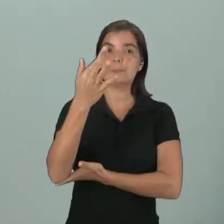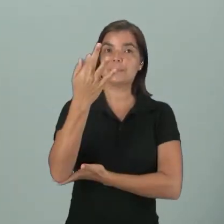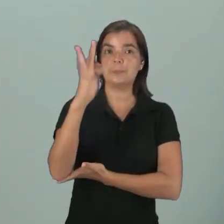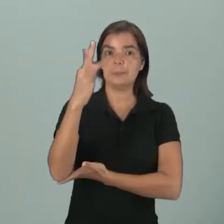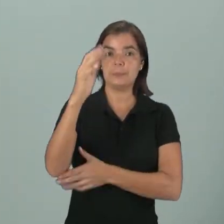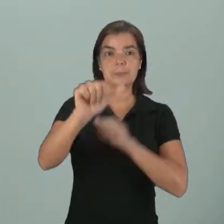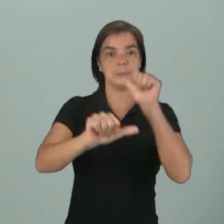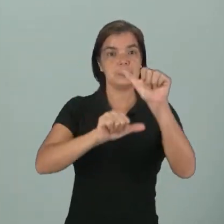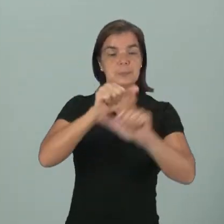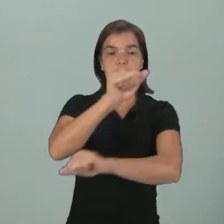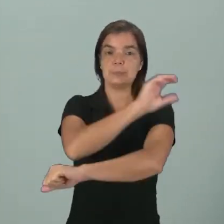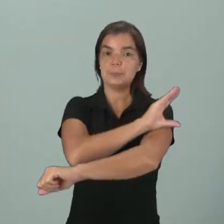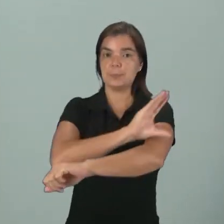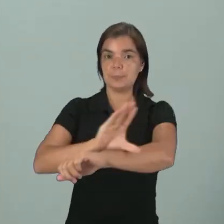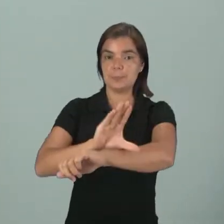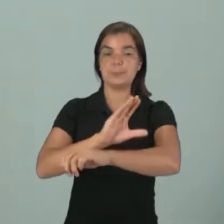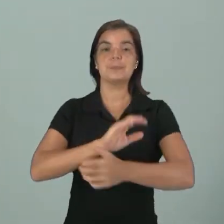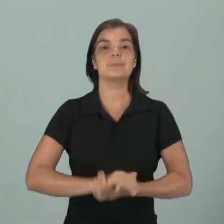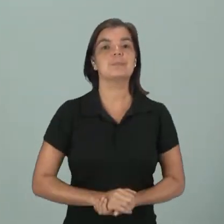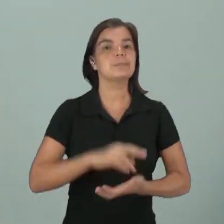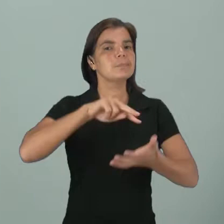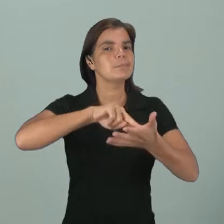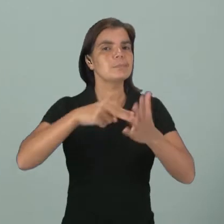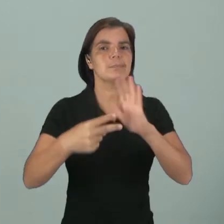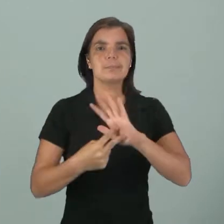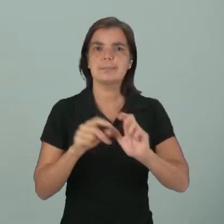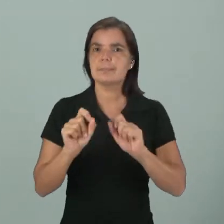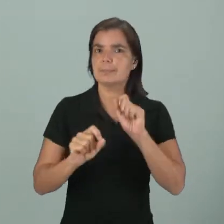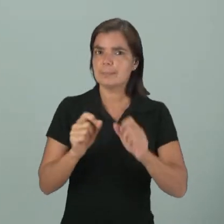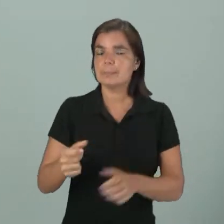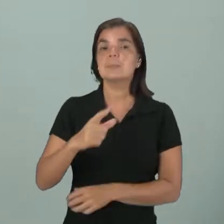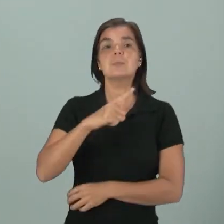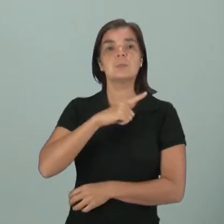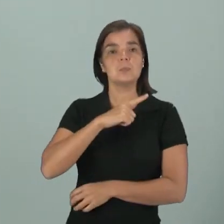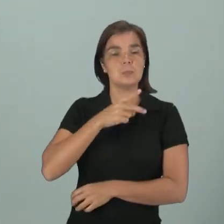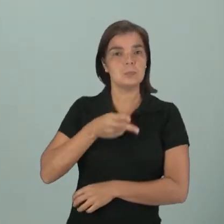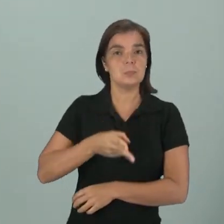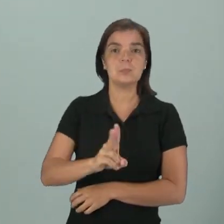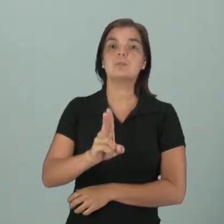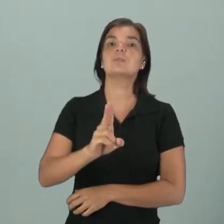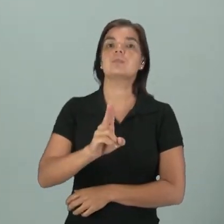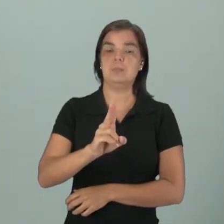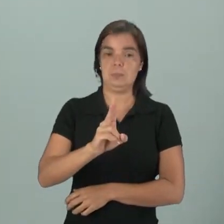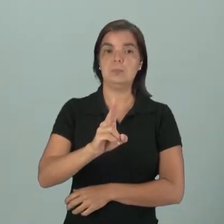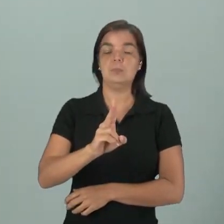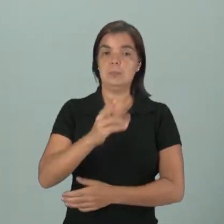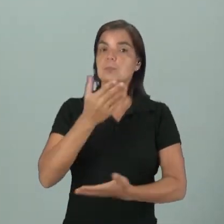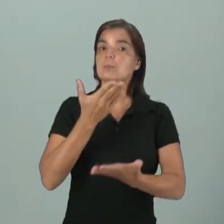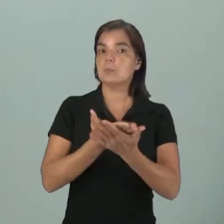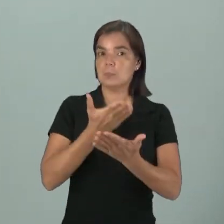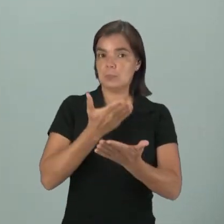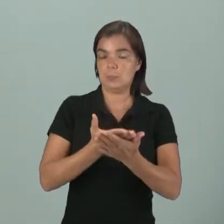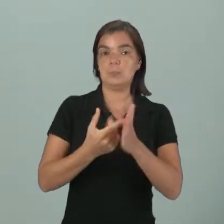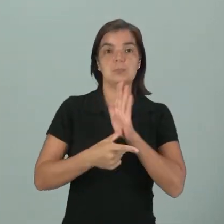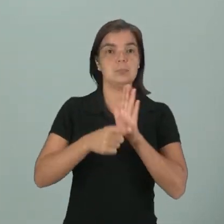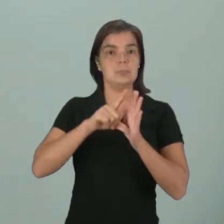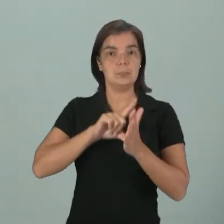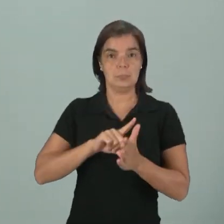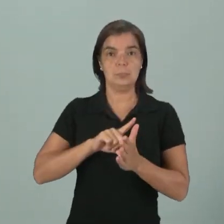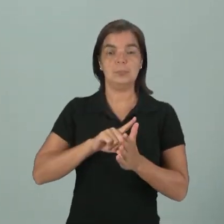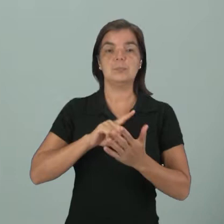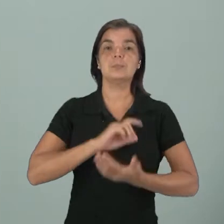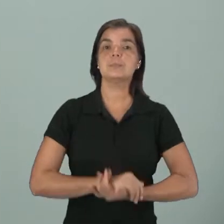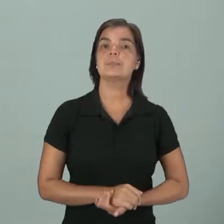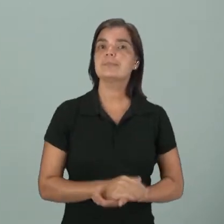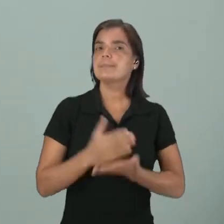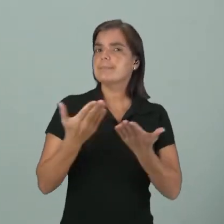Francesa, Transformações Culturais. Ou seja, nós temos uma continuidade da nossa videoaula